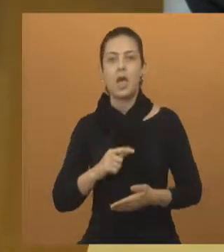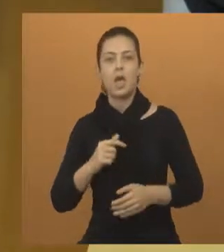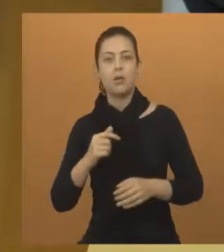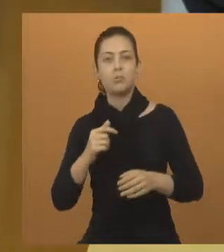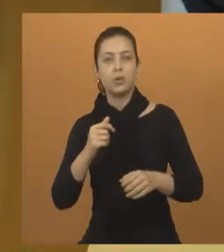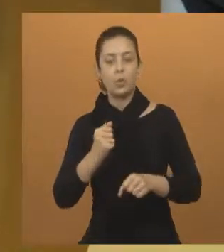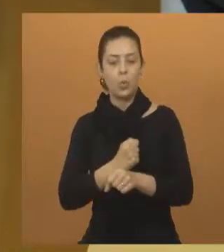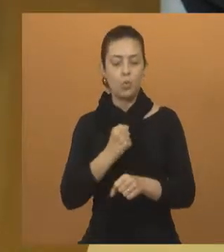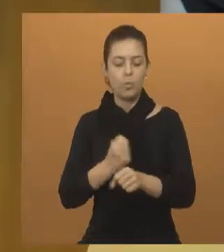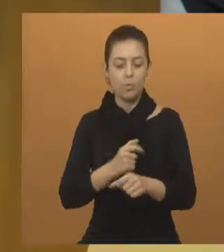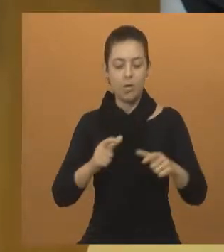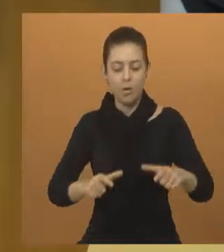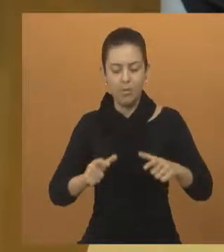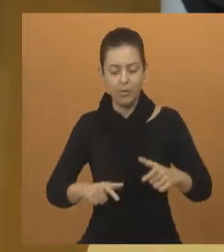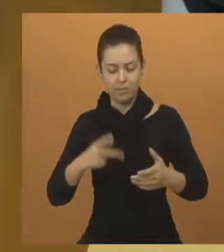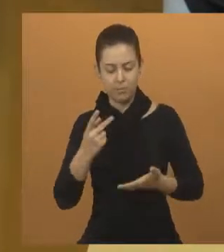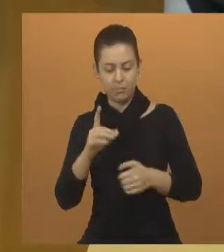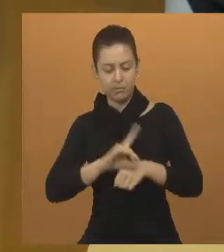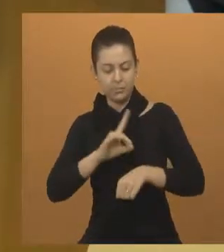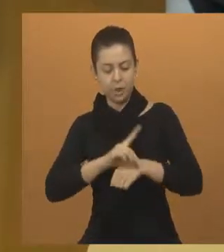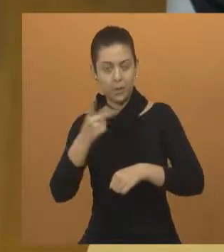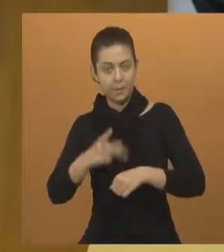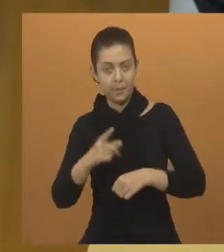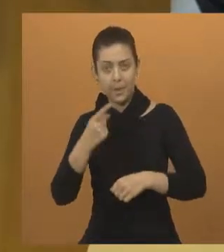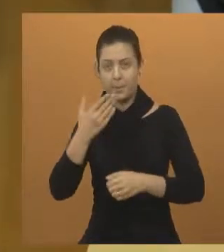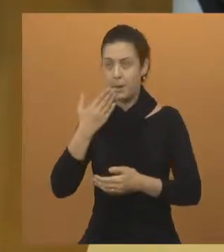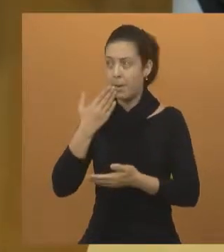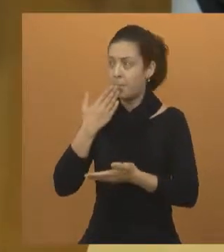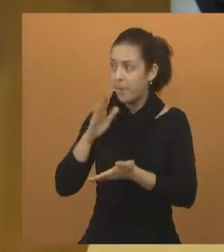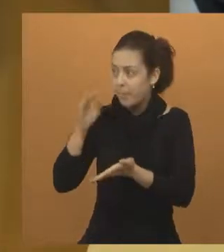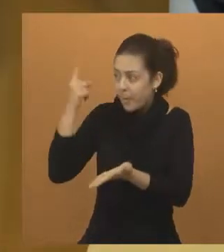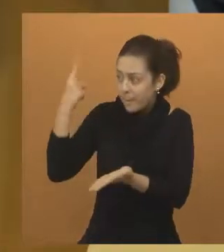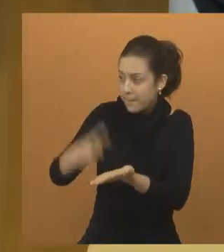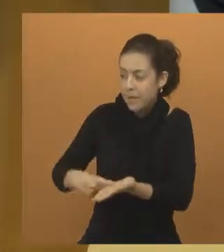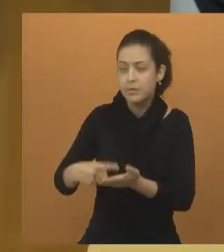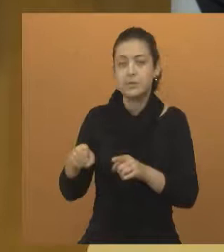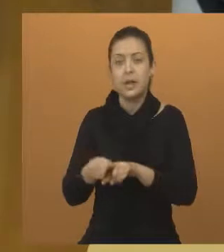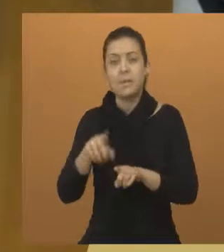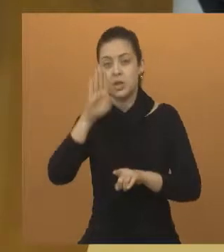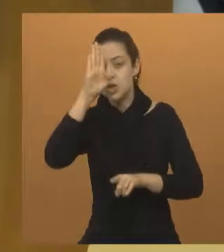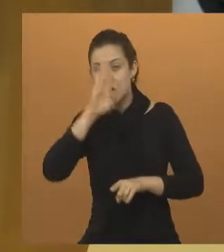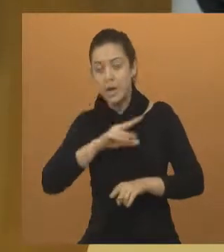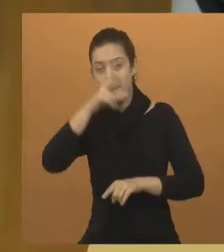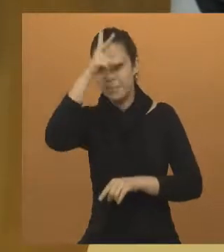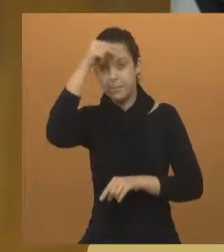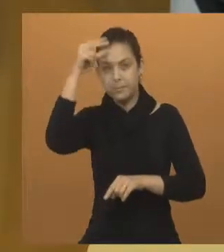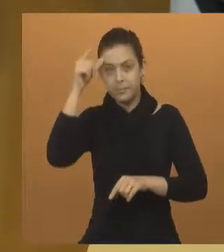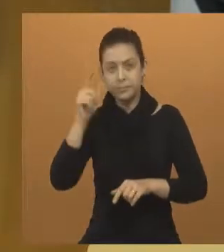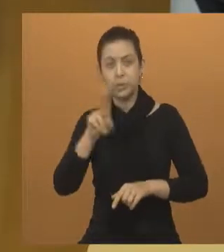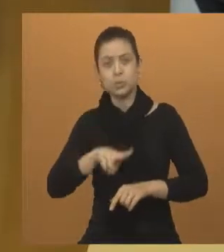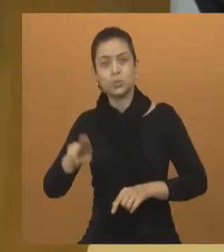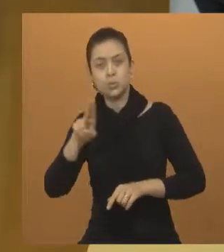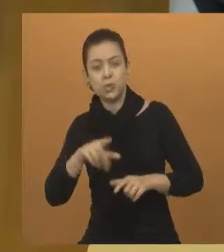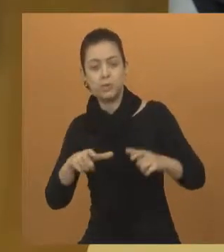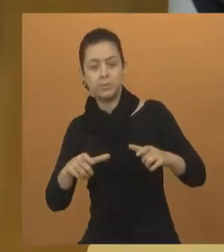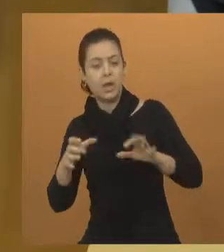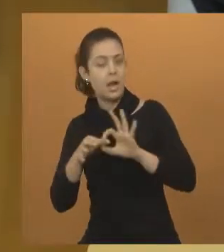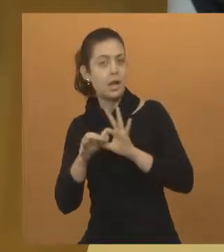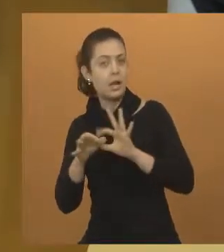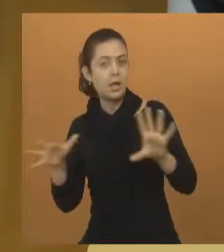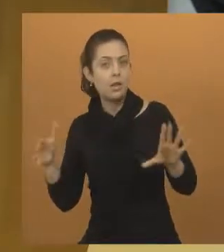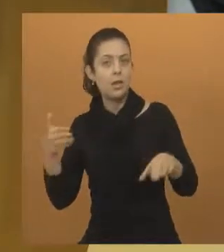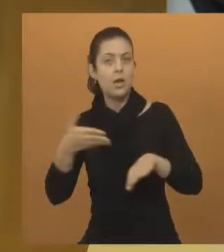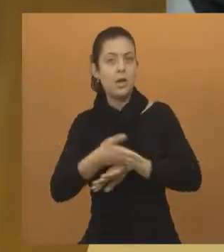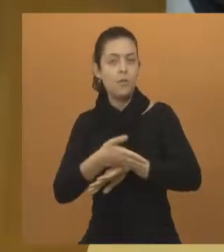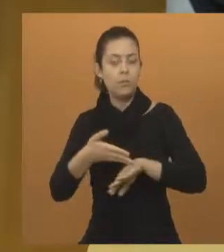município de Jacareí e de firmar termo de compromisso de cessão a título gratuito de suas dependências para uso da Prefeitura,